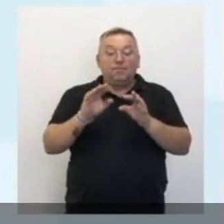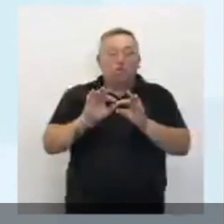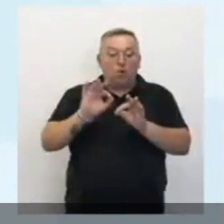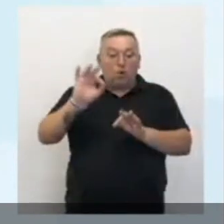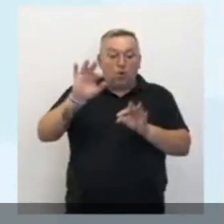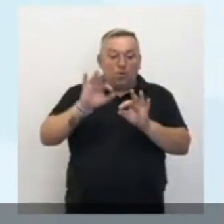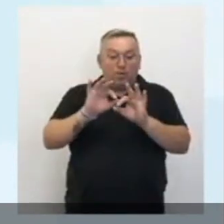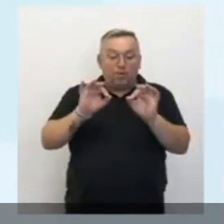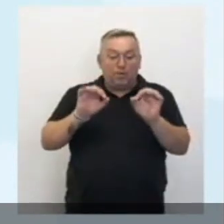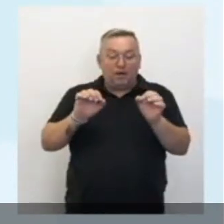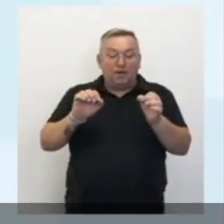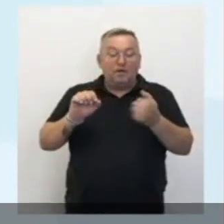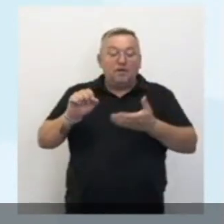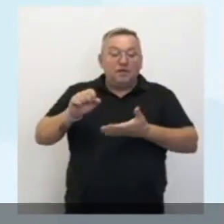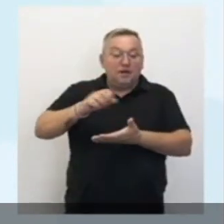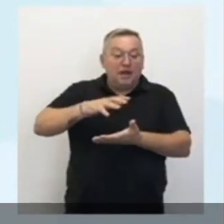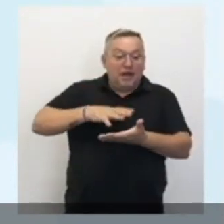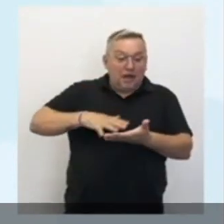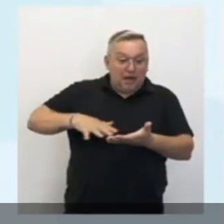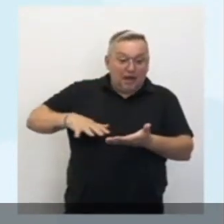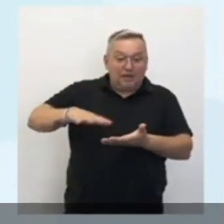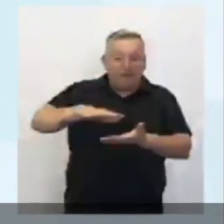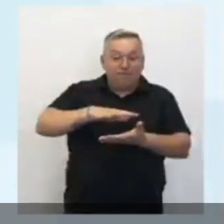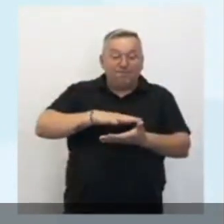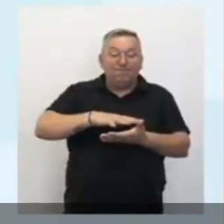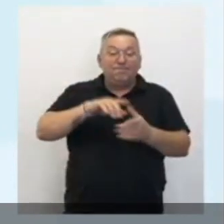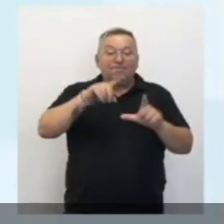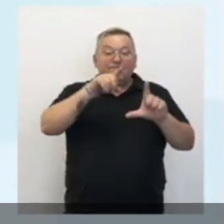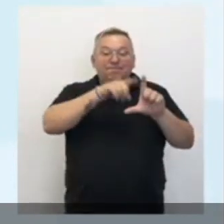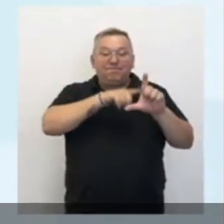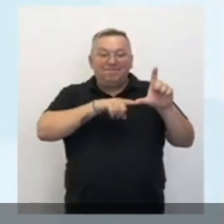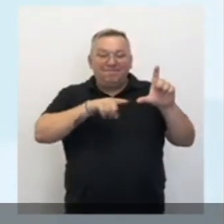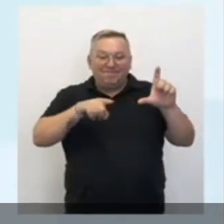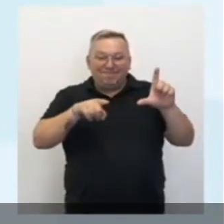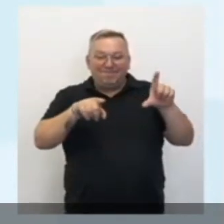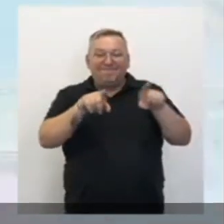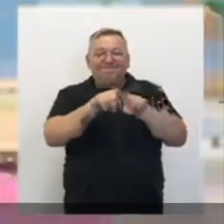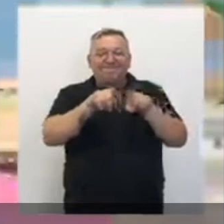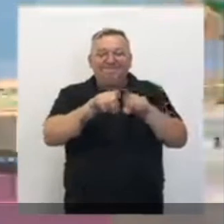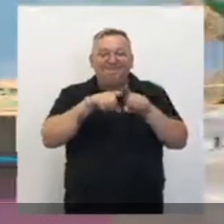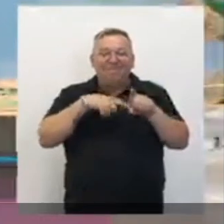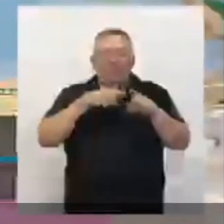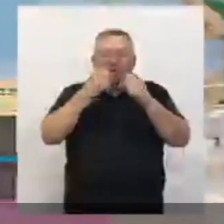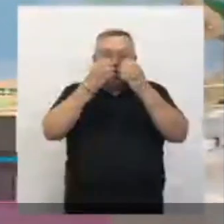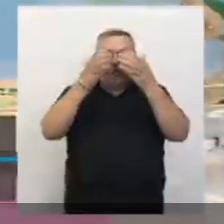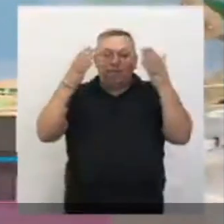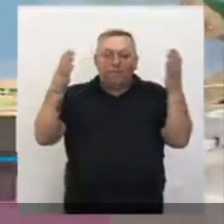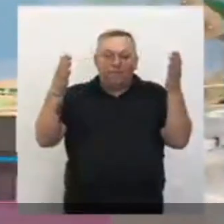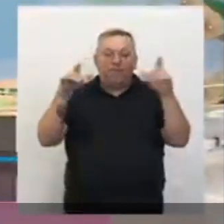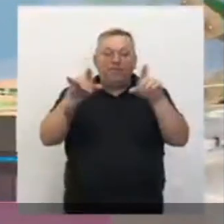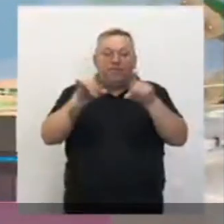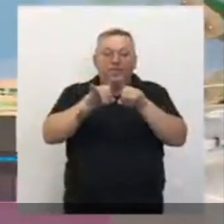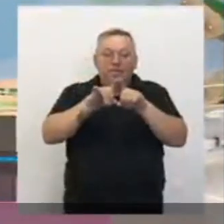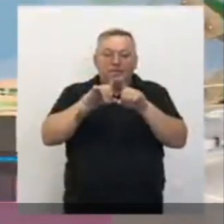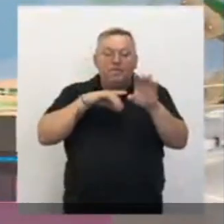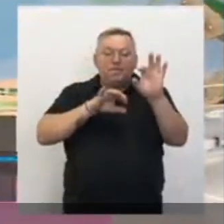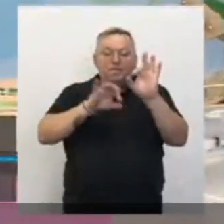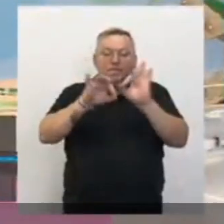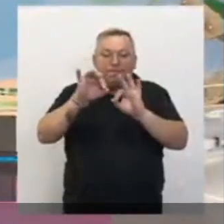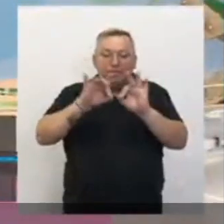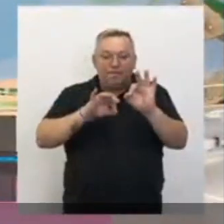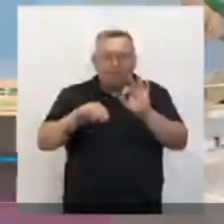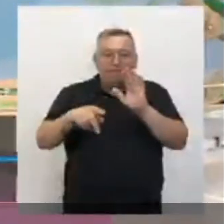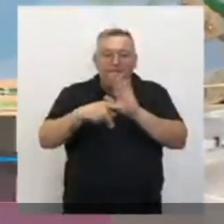comprimento, que foi uma das medidas mais utilizadas, a área e os ângulos, né? Que é para Show. ficar bem claro que os ângulos são medidas aí, no caso,